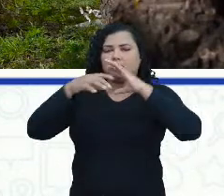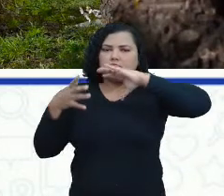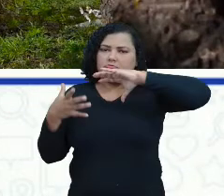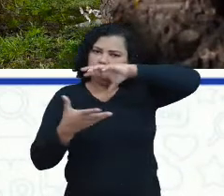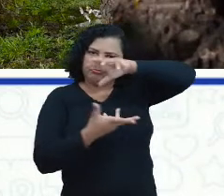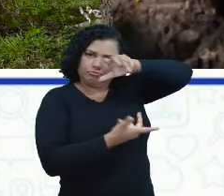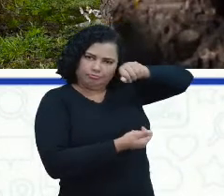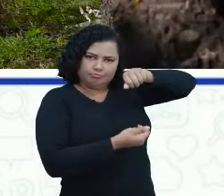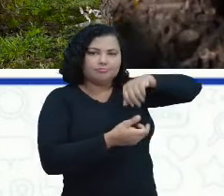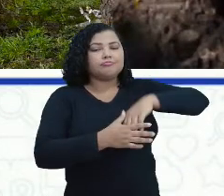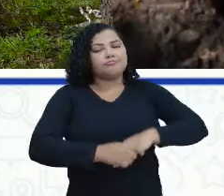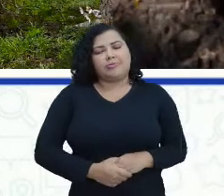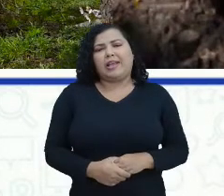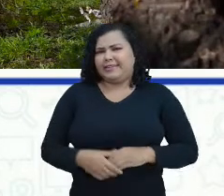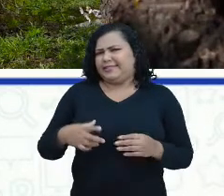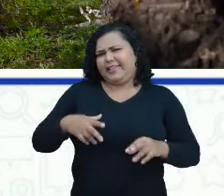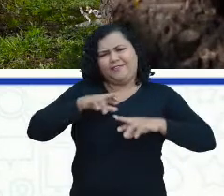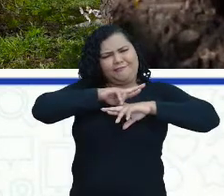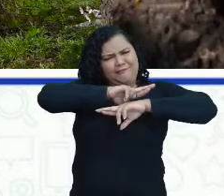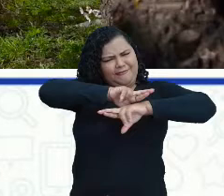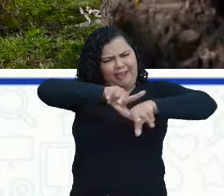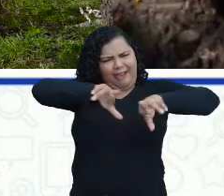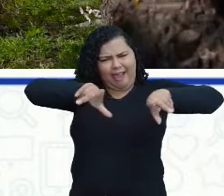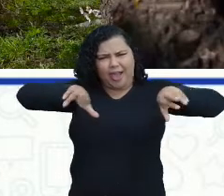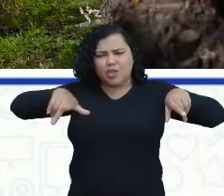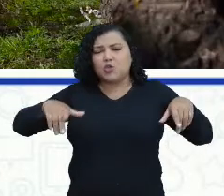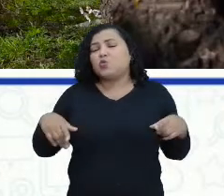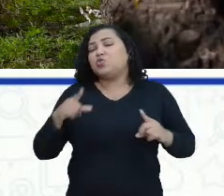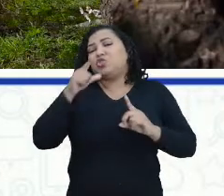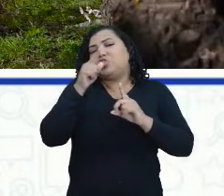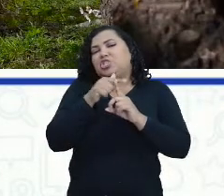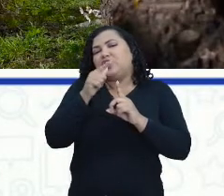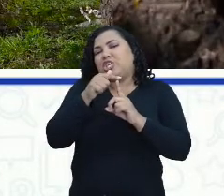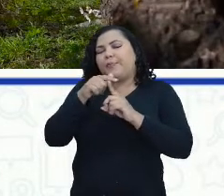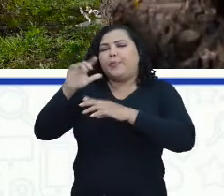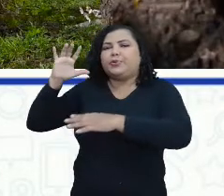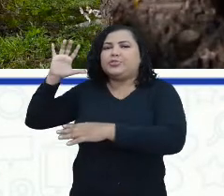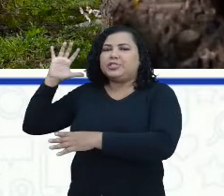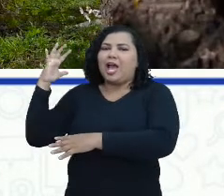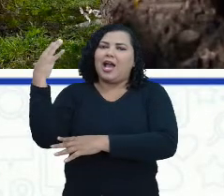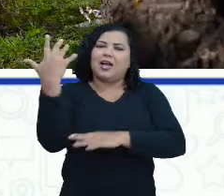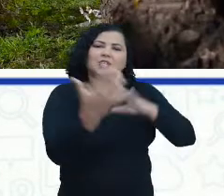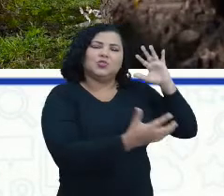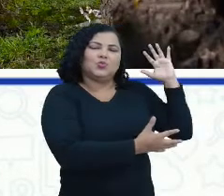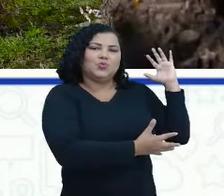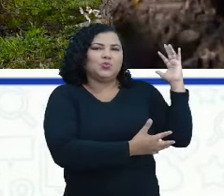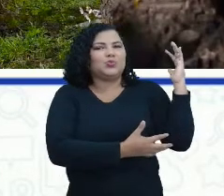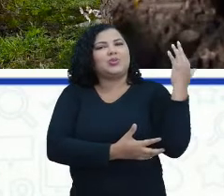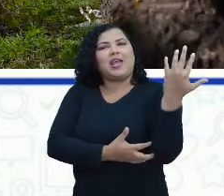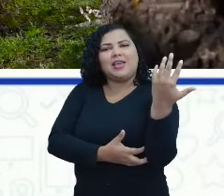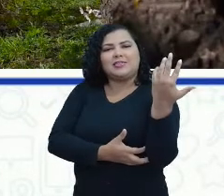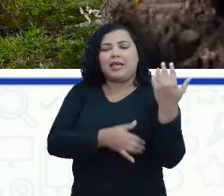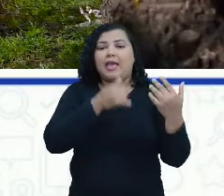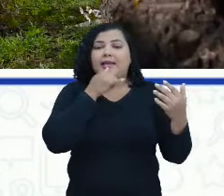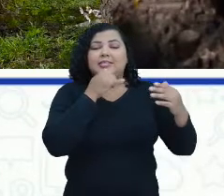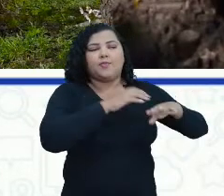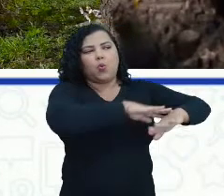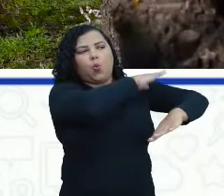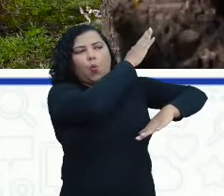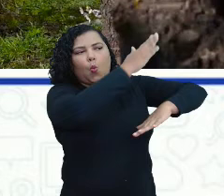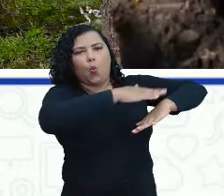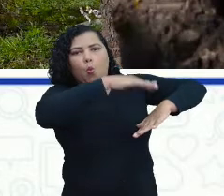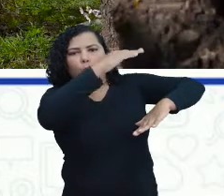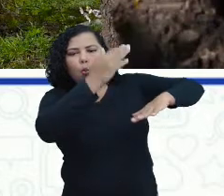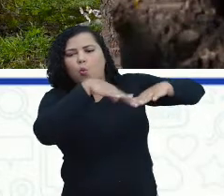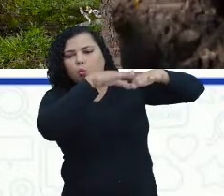tem, né? A diversidade de ecossistemas do planeta Terra é imensa. Se a gente for pensar aí no deserto do Saara, né,